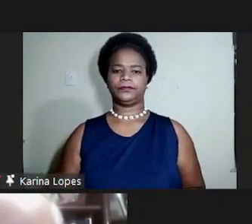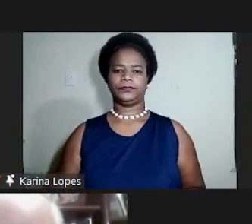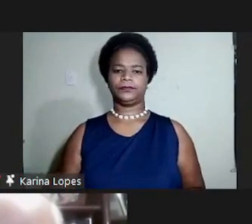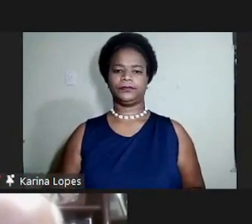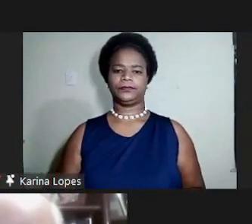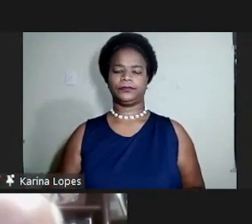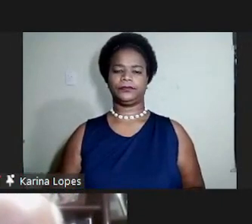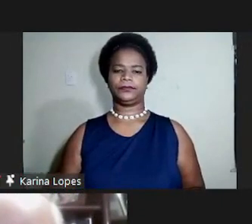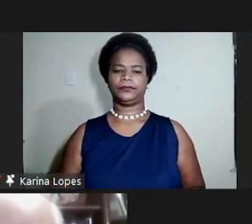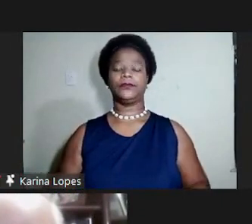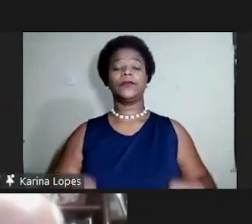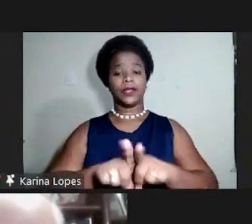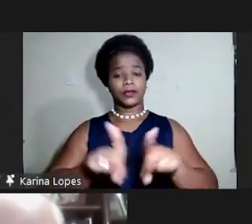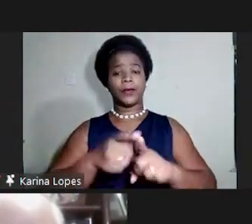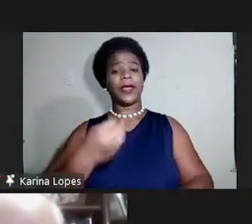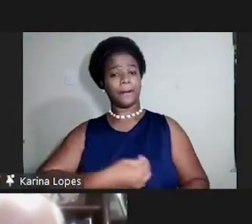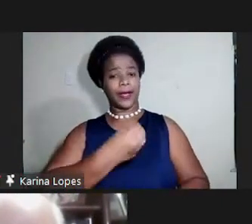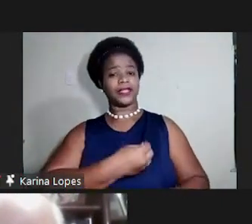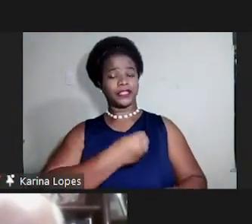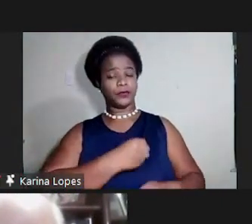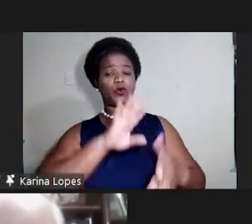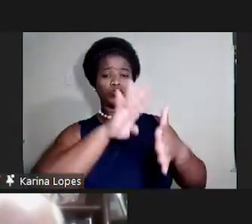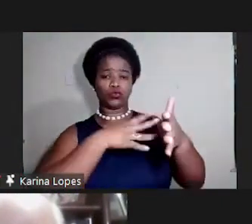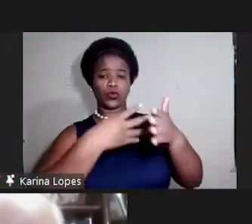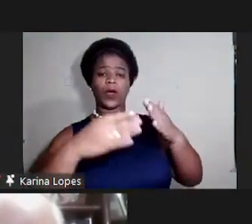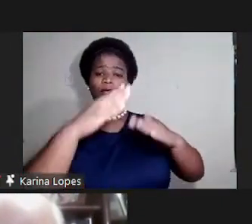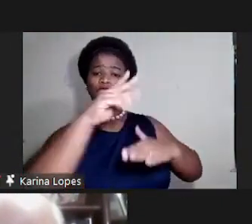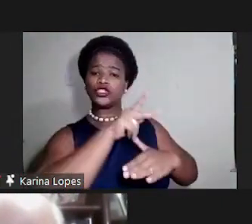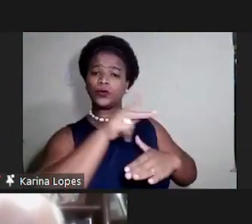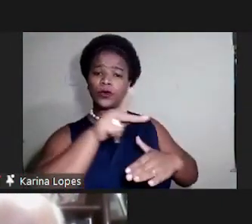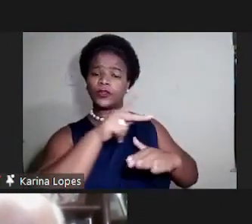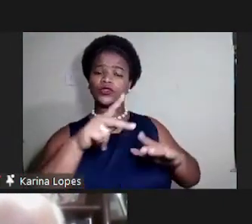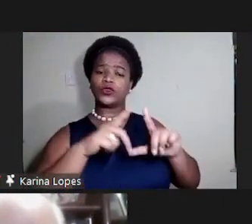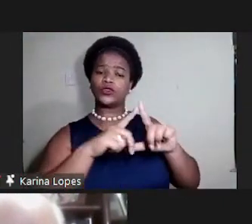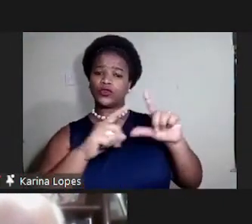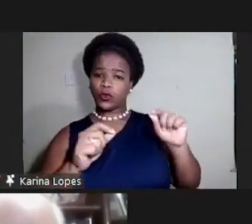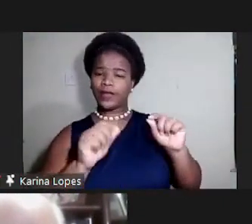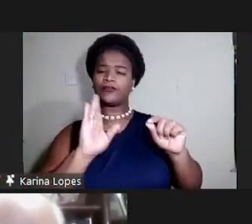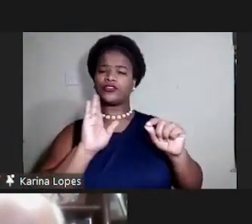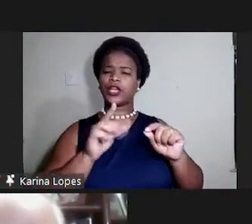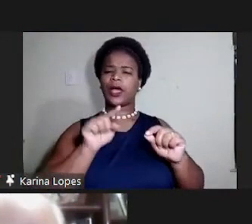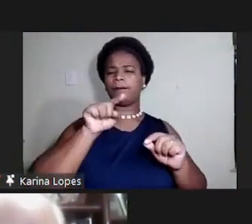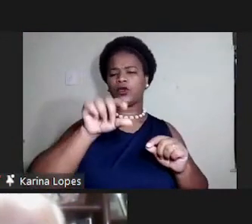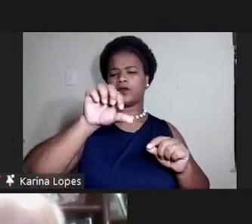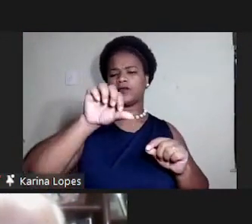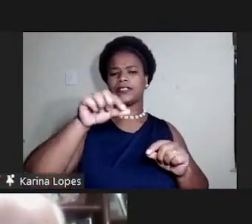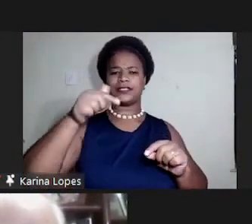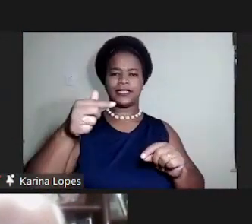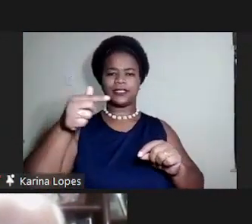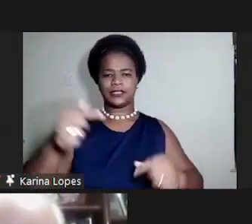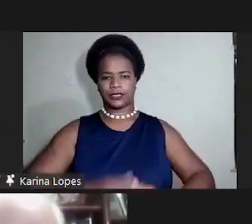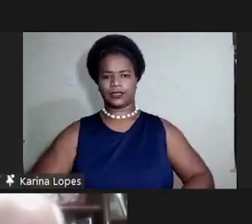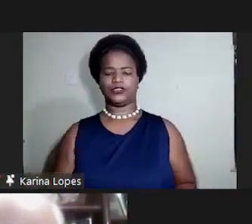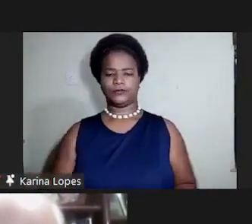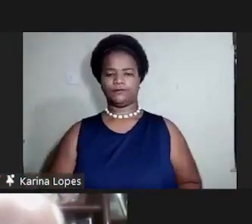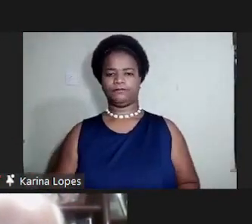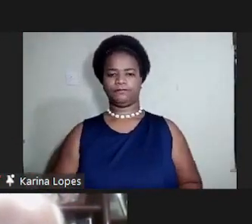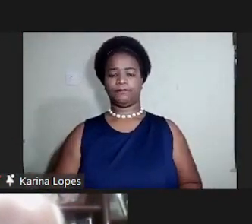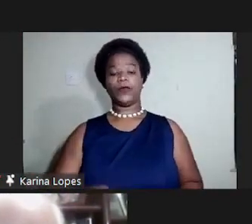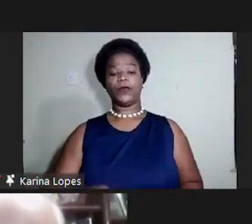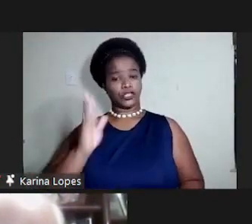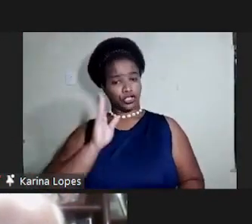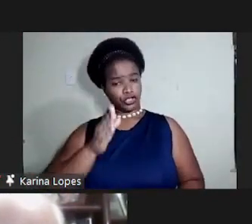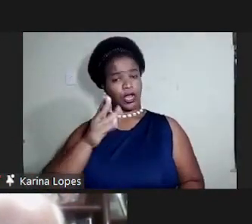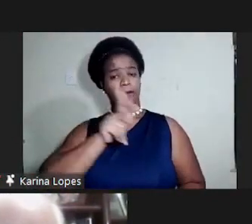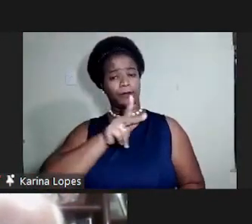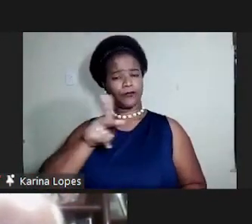Integrou o quadro docente da UFJF desde 1977, sendo professor de inúmeros